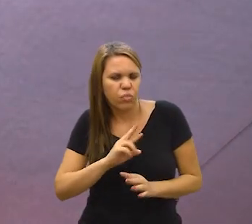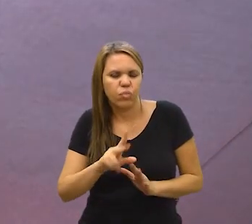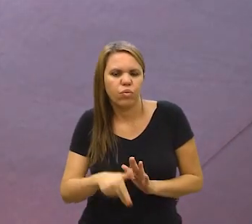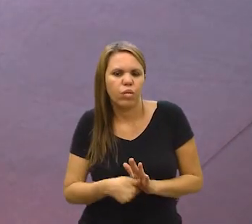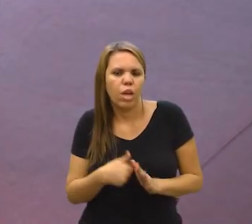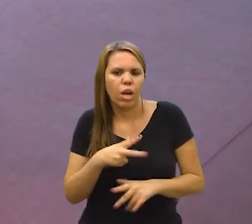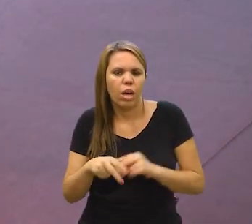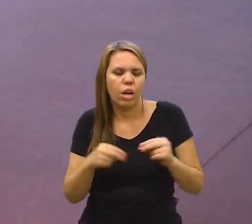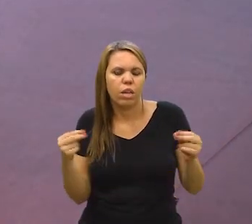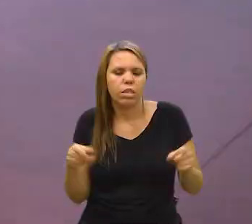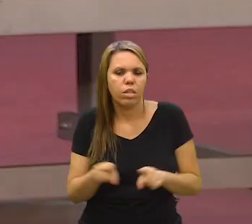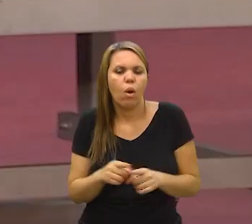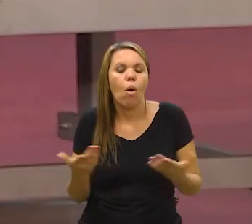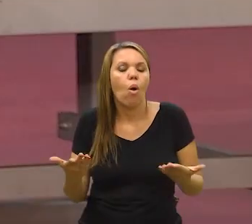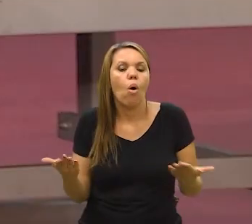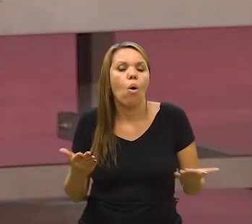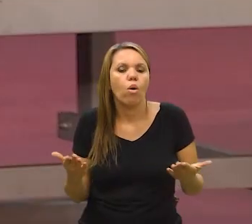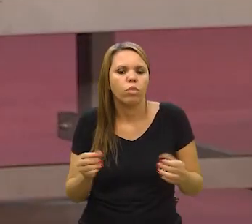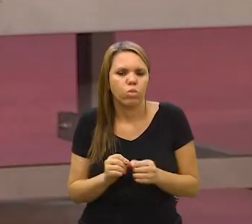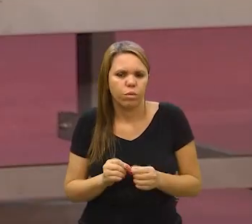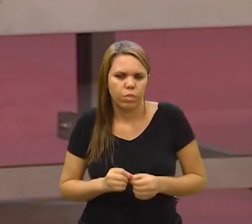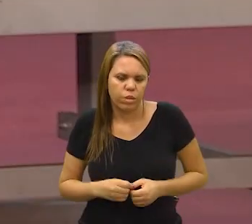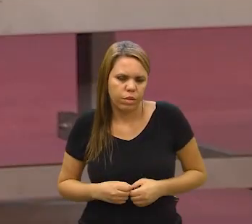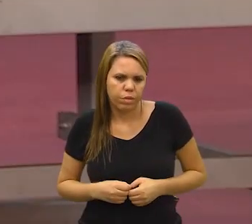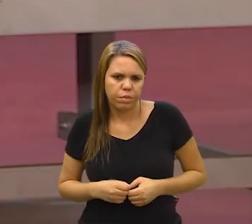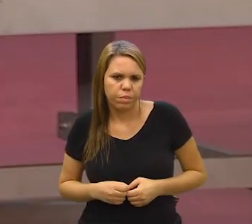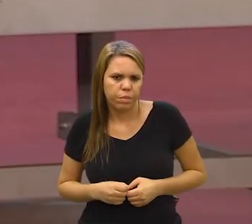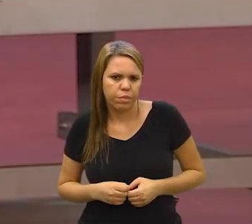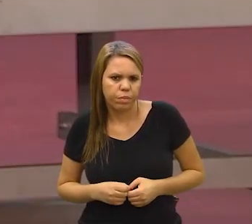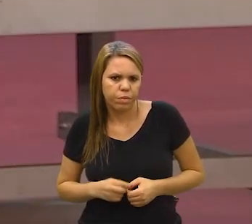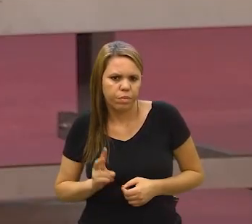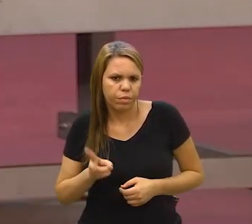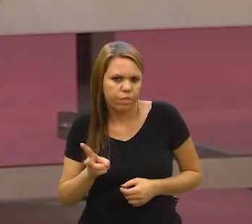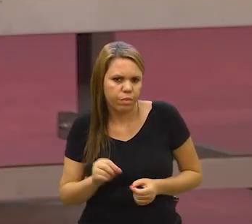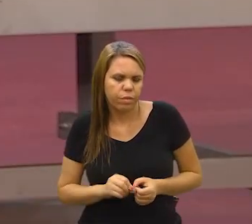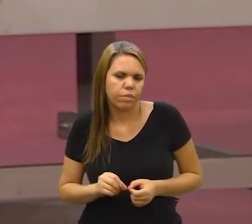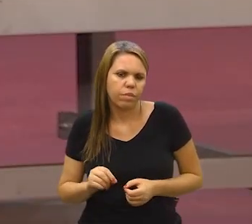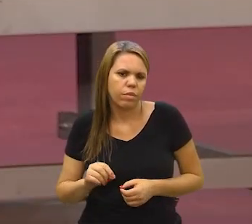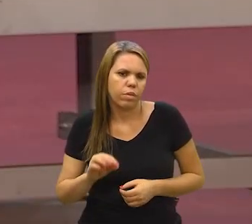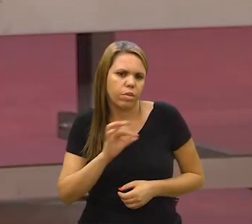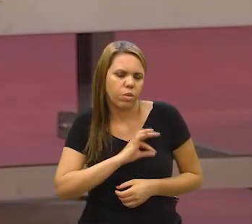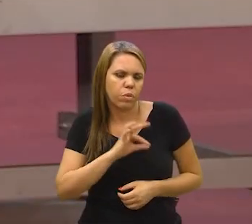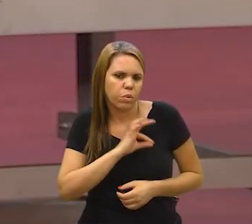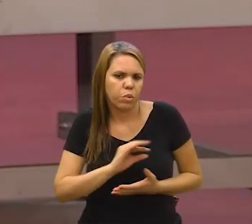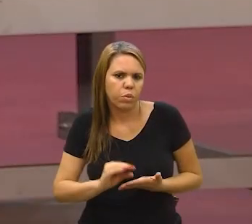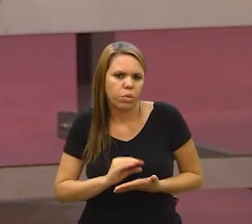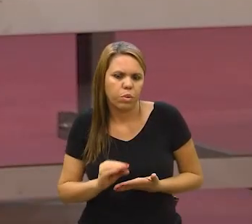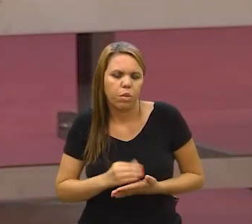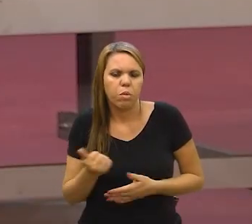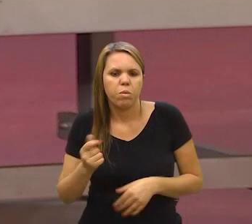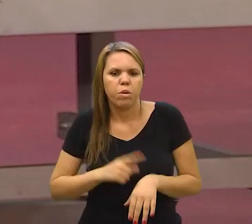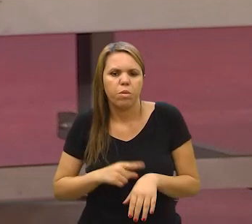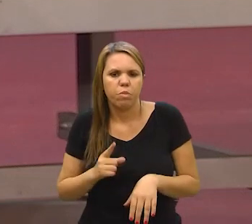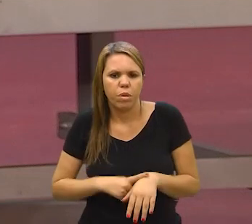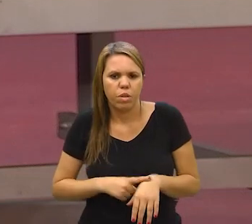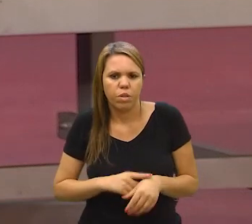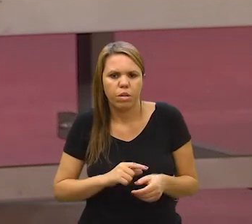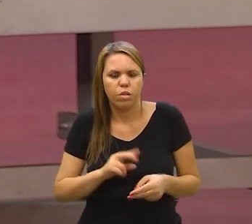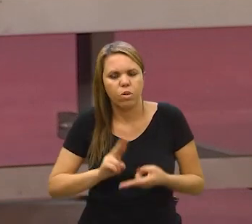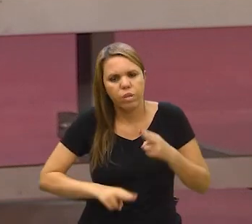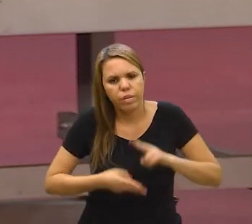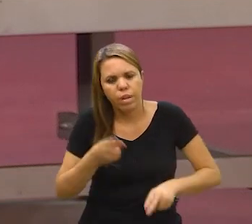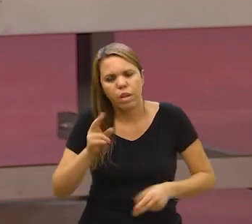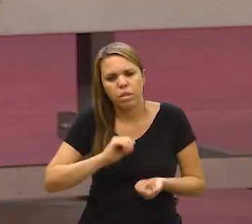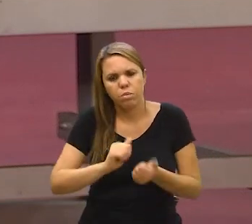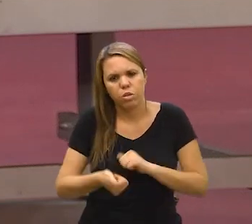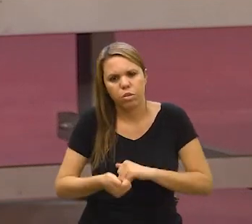que está em relação a hoje? Então, eu sempre recebi, desde aí, eu tive no primeiro momento a Bolsa Talento Esportivo do Estado de